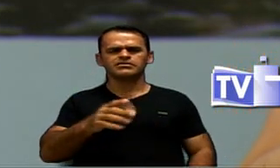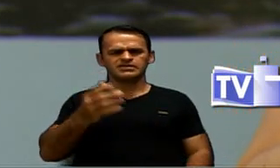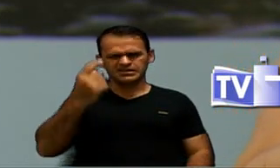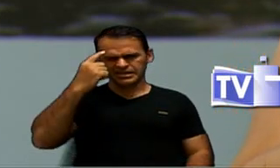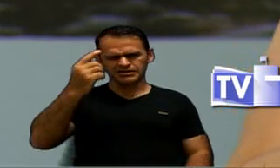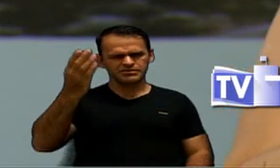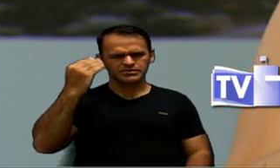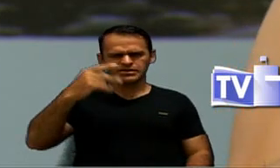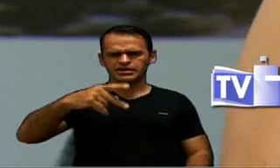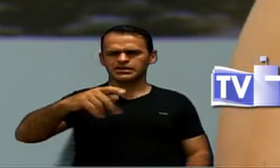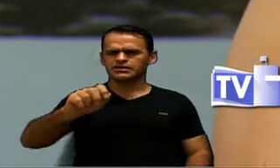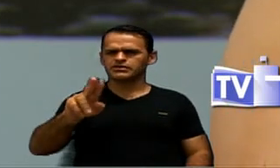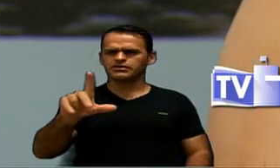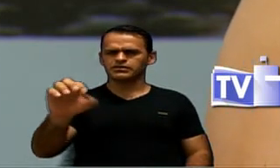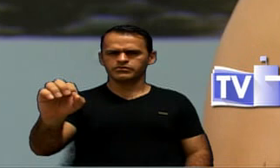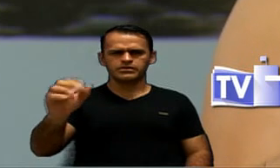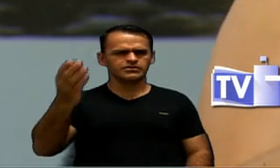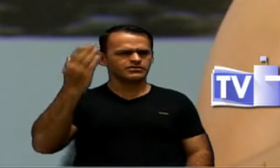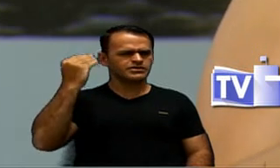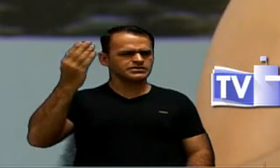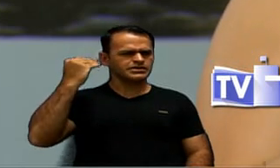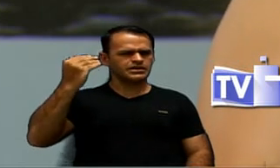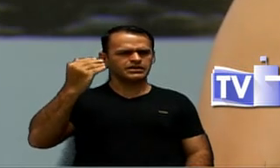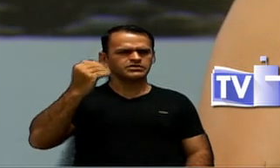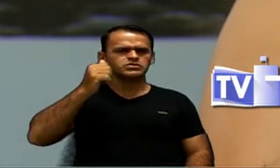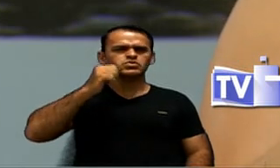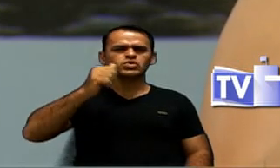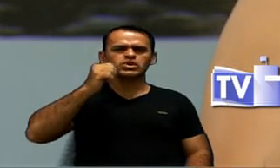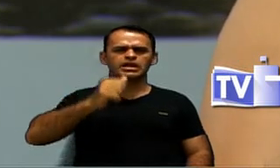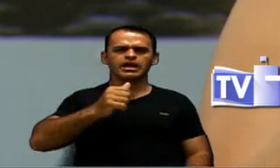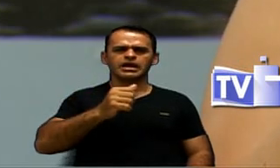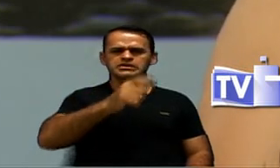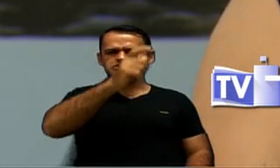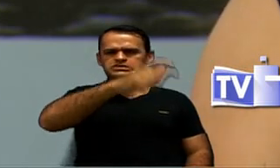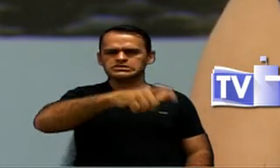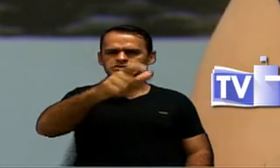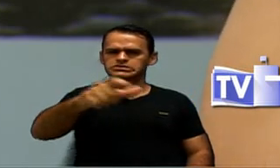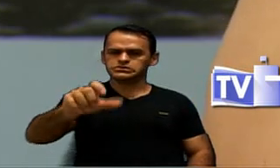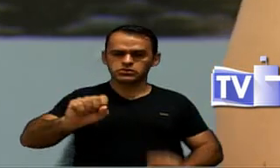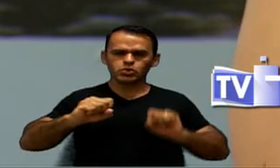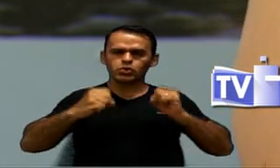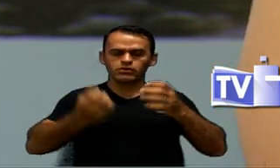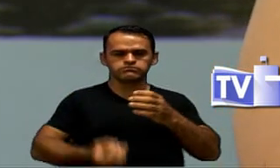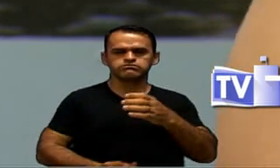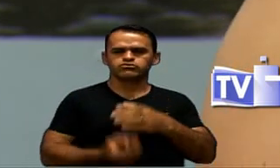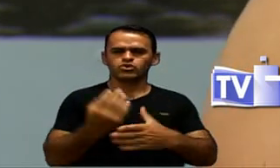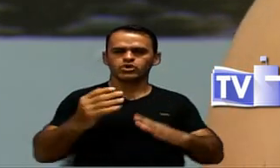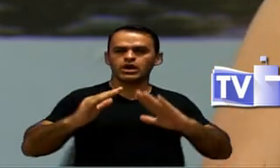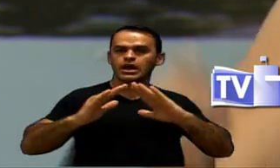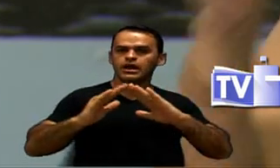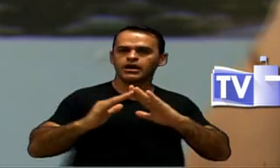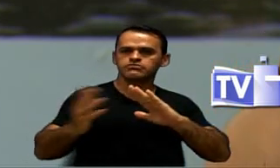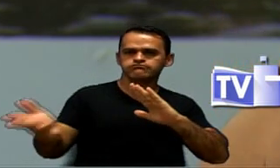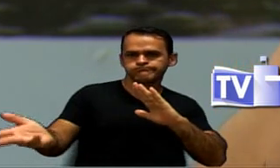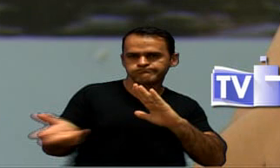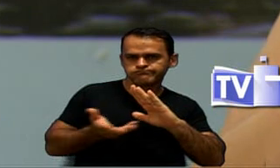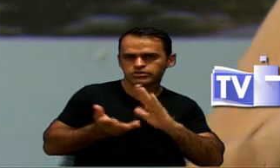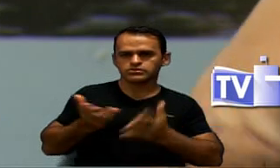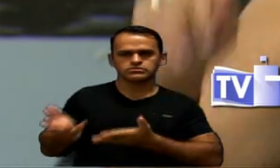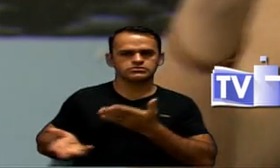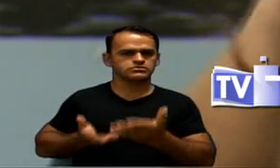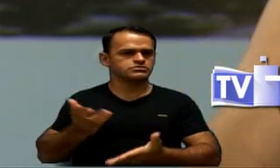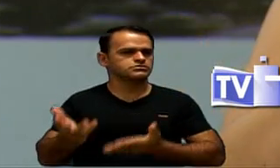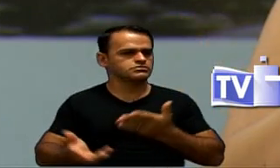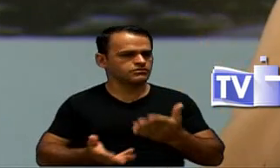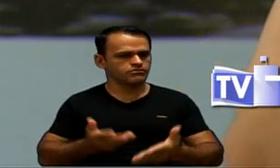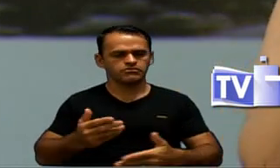não foi? Mas é Lima, todas essas mulheres lutaram muito e criaram a Casa Abrigo Valqueira Rocha. E aí